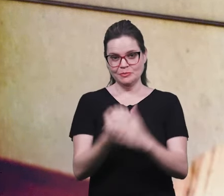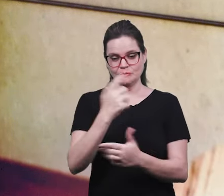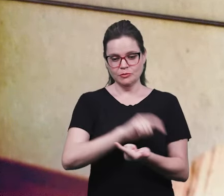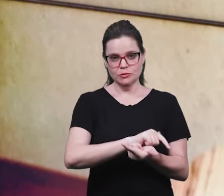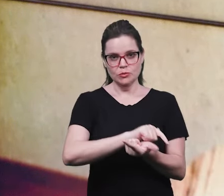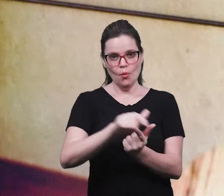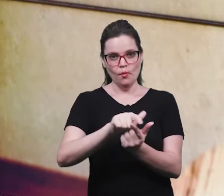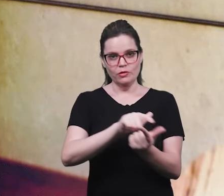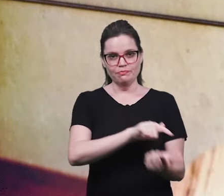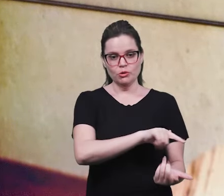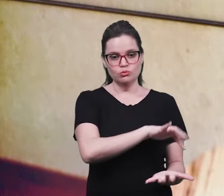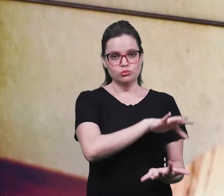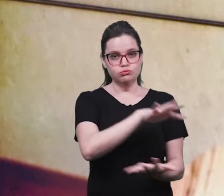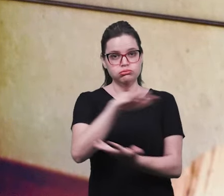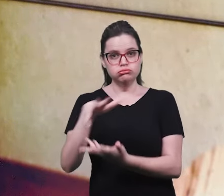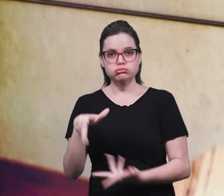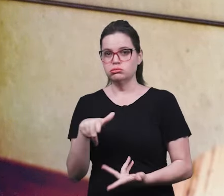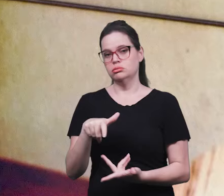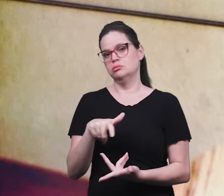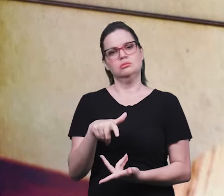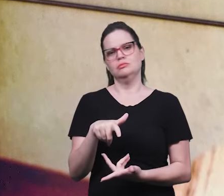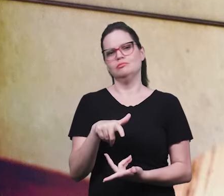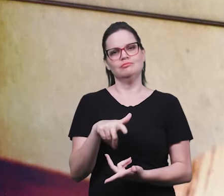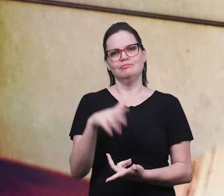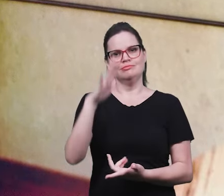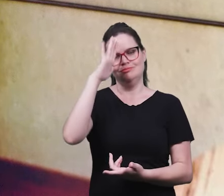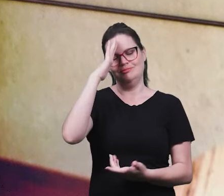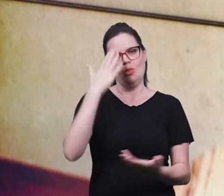coisas, Deus que fez do nada, né?